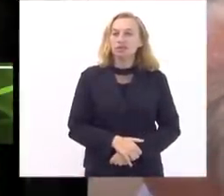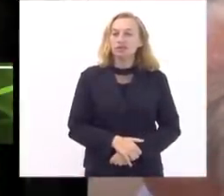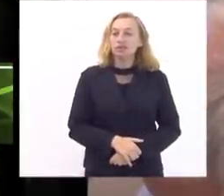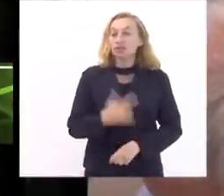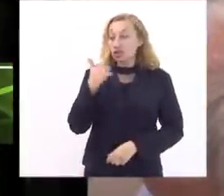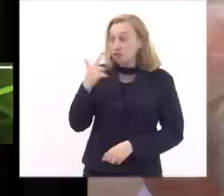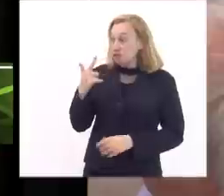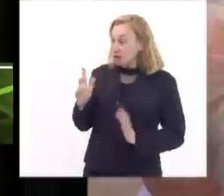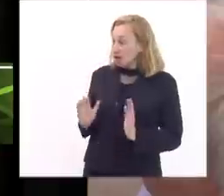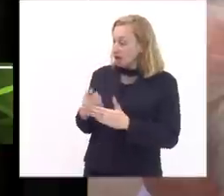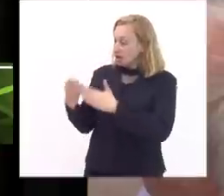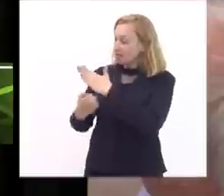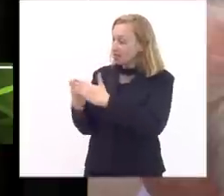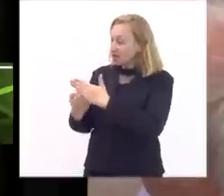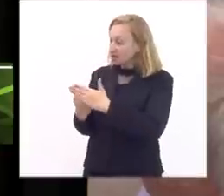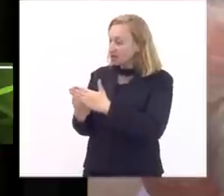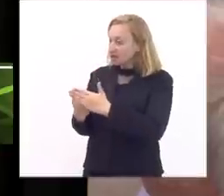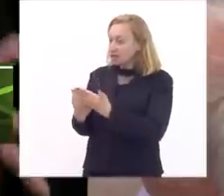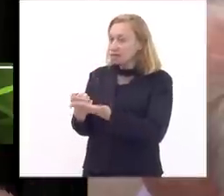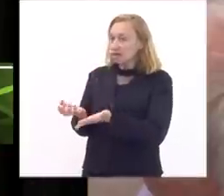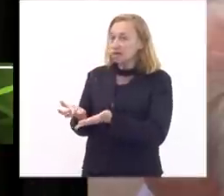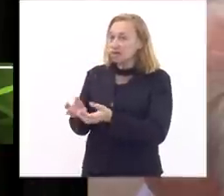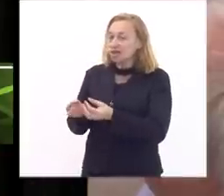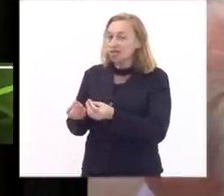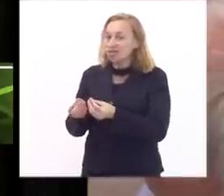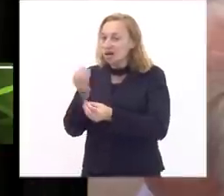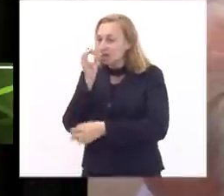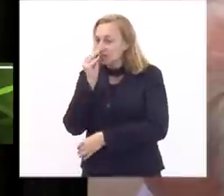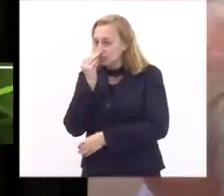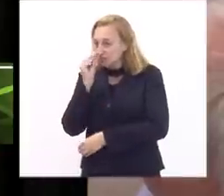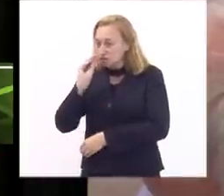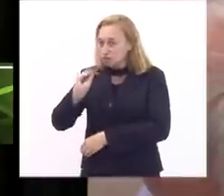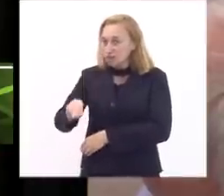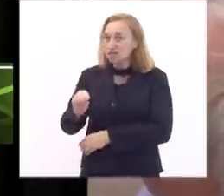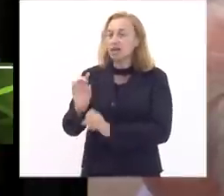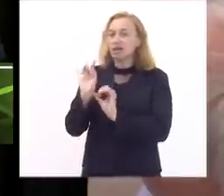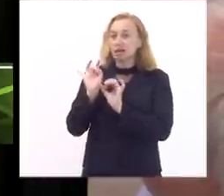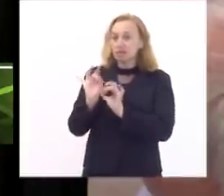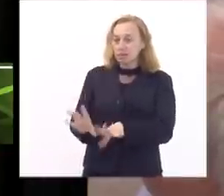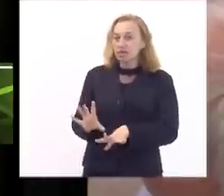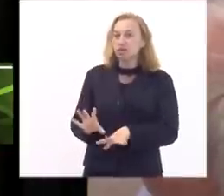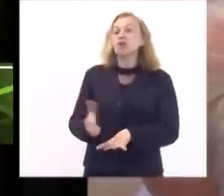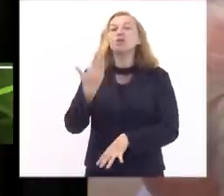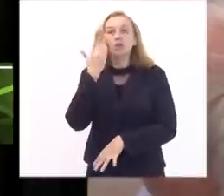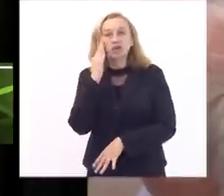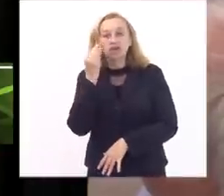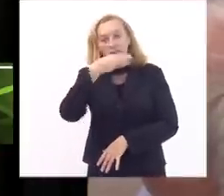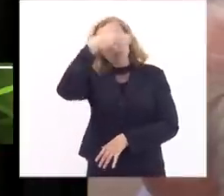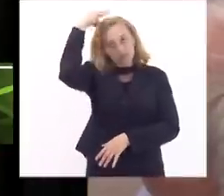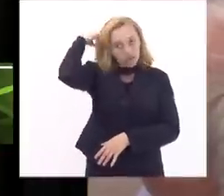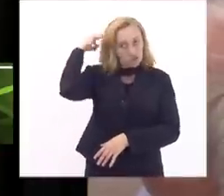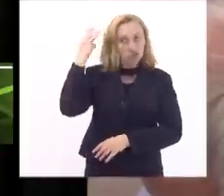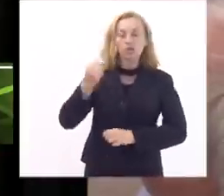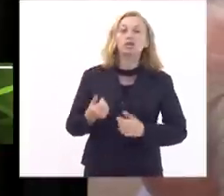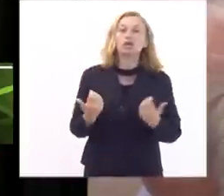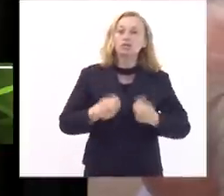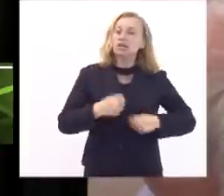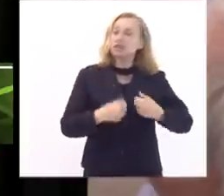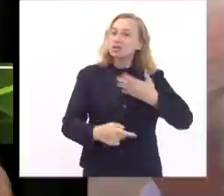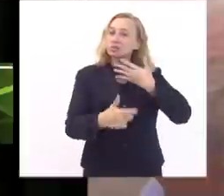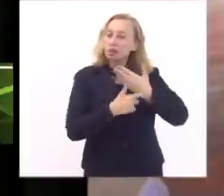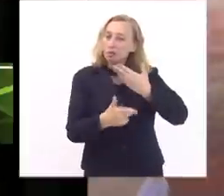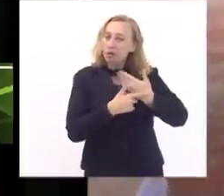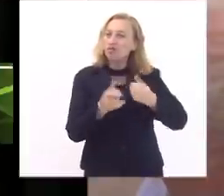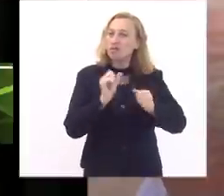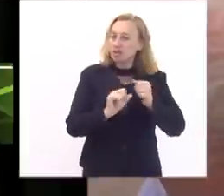amam desmantelada, largada. Infelizmente, eu entendo o Márcio. Márcio tem que fazer esse papel